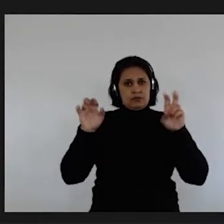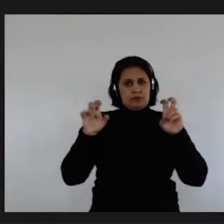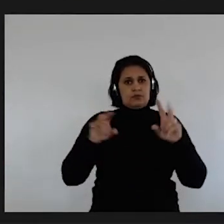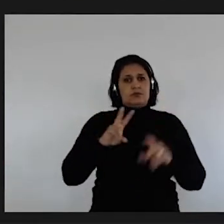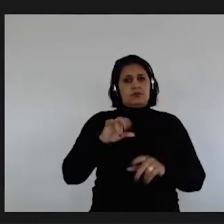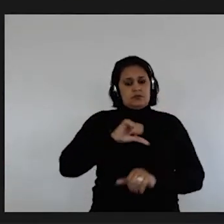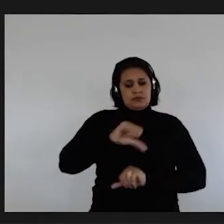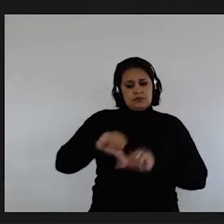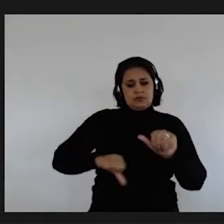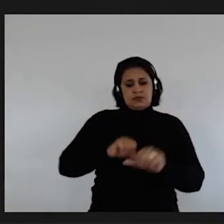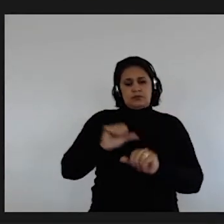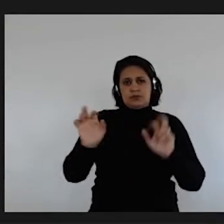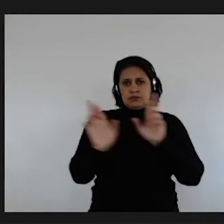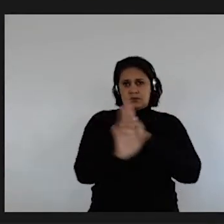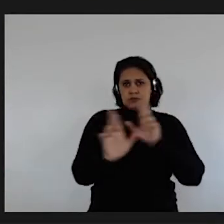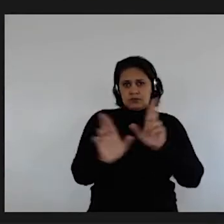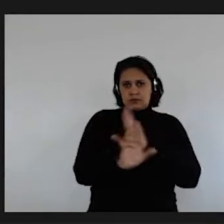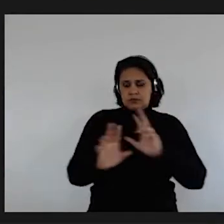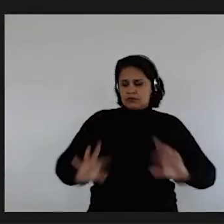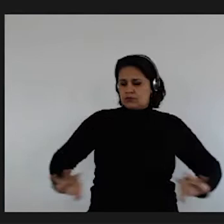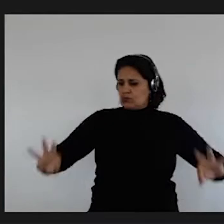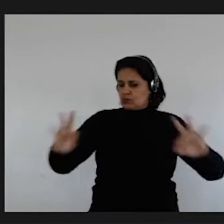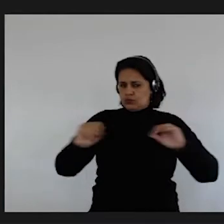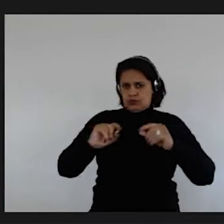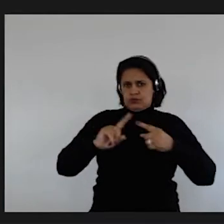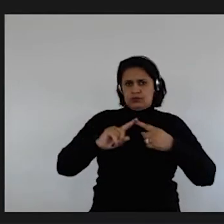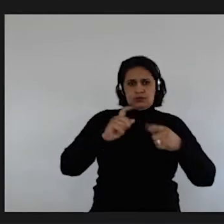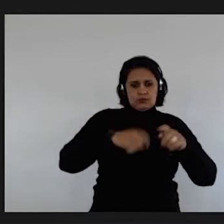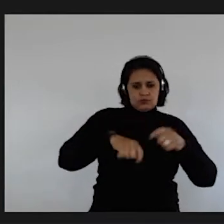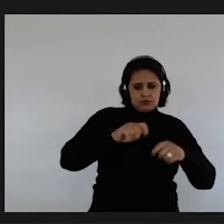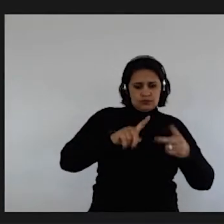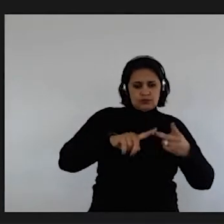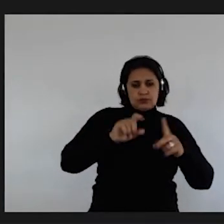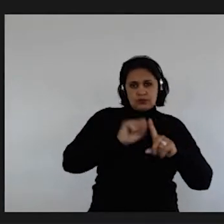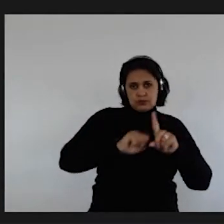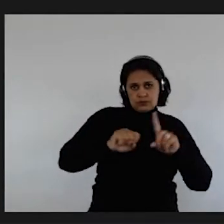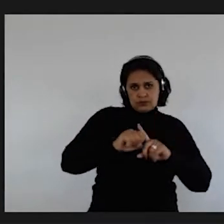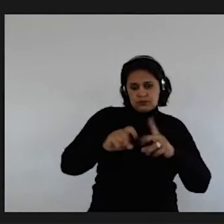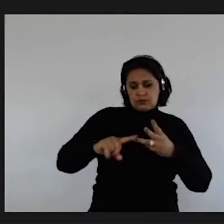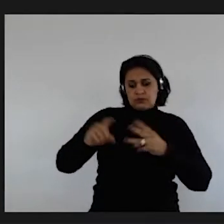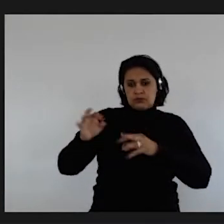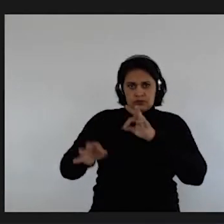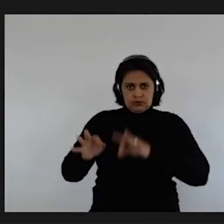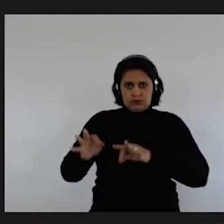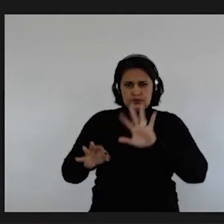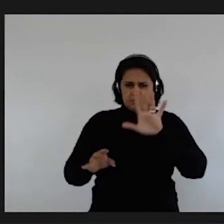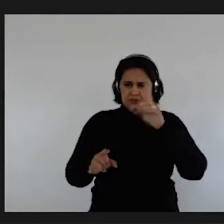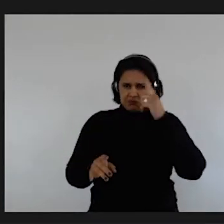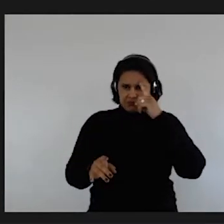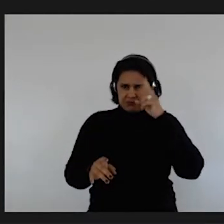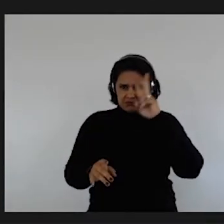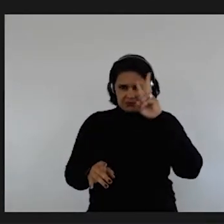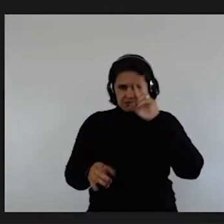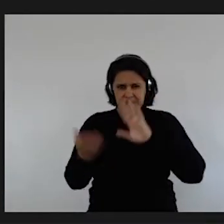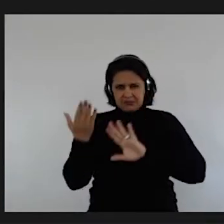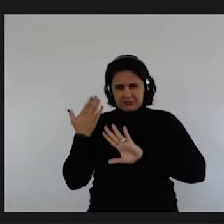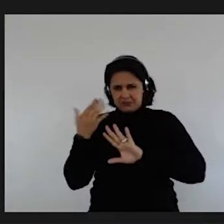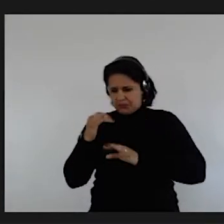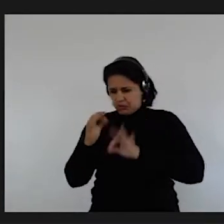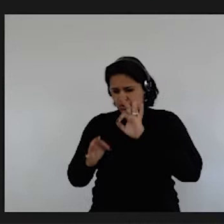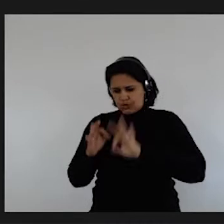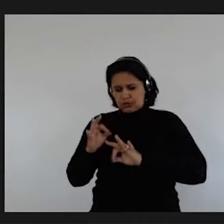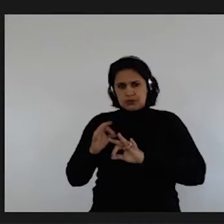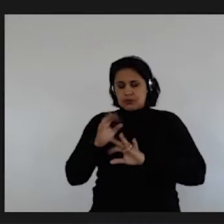não só jurídicas, mas as sociais e as econômicas. É impossível a gente imaginar que, em janeiro deste ano, o mundo fosse parar como de fato